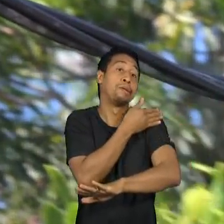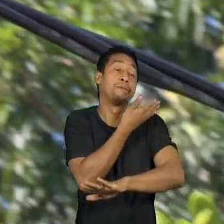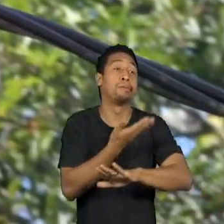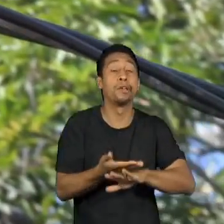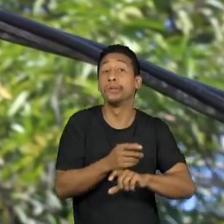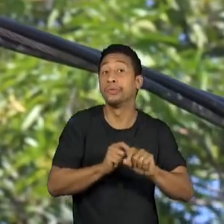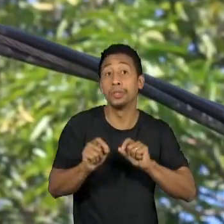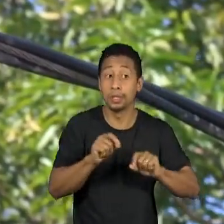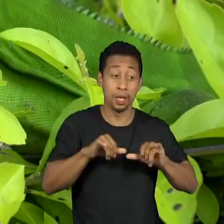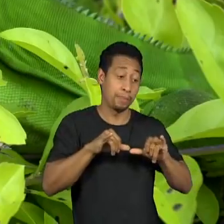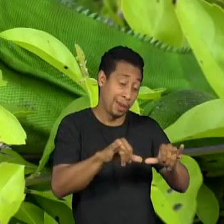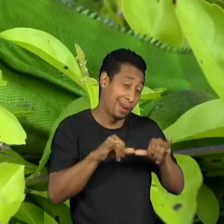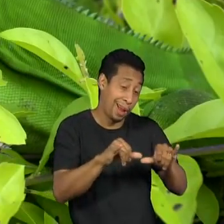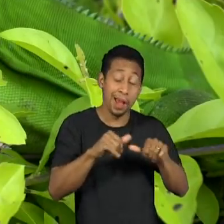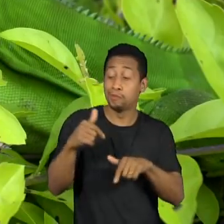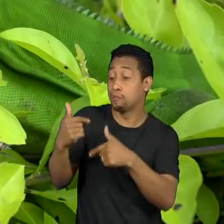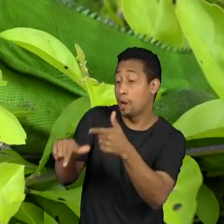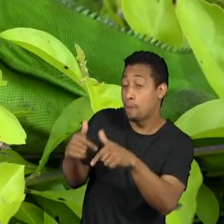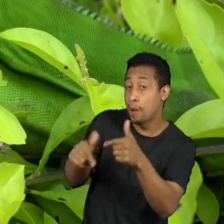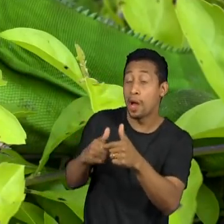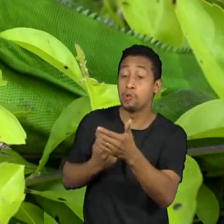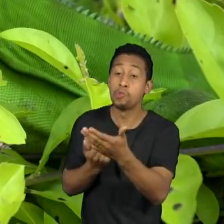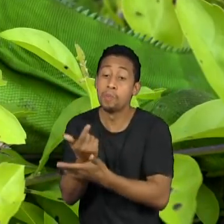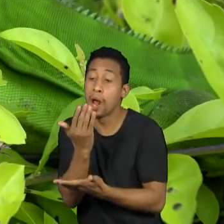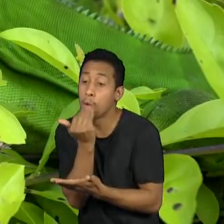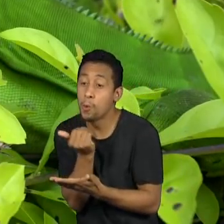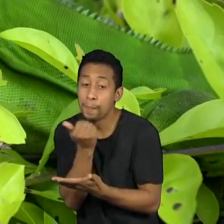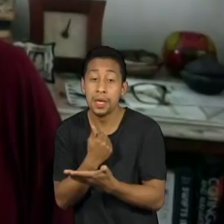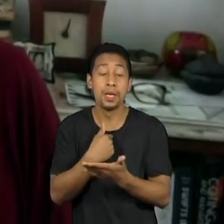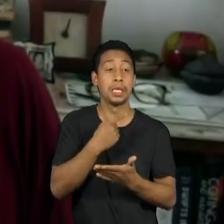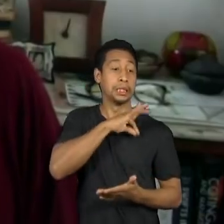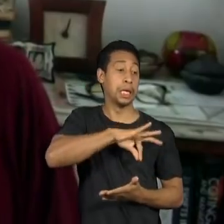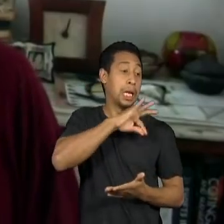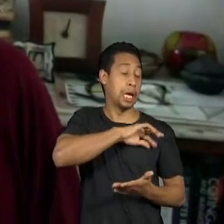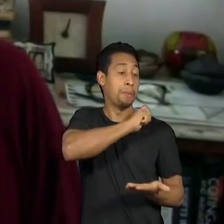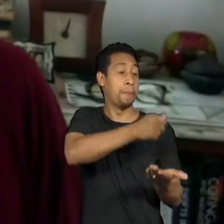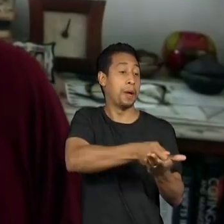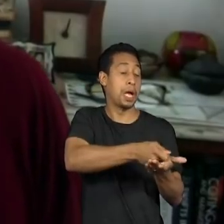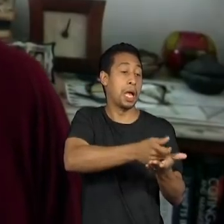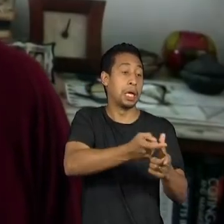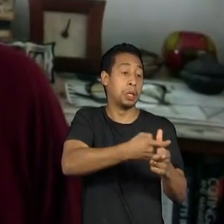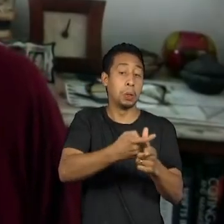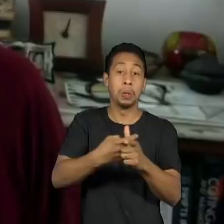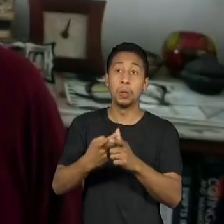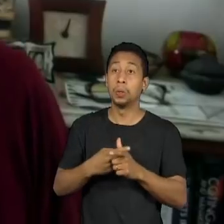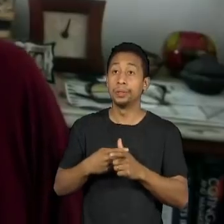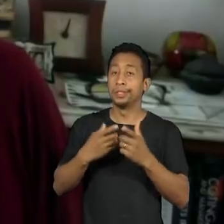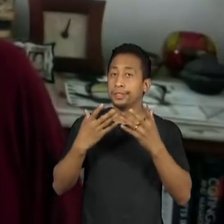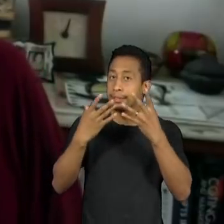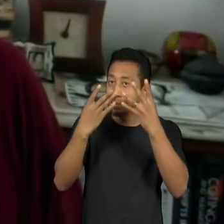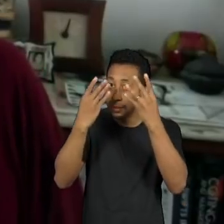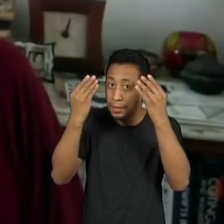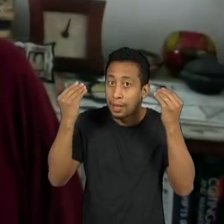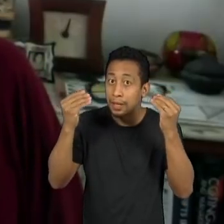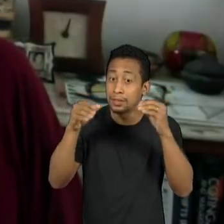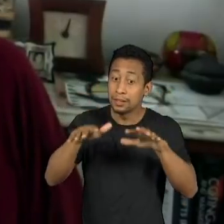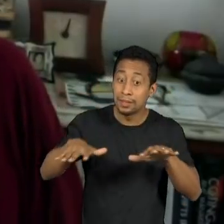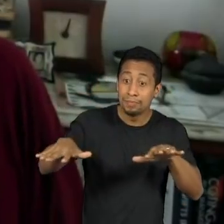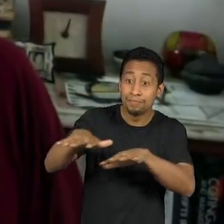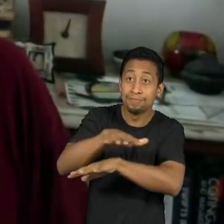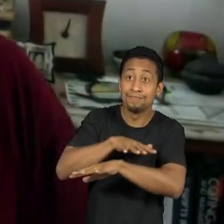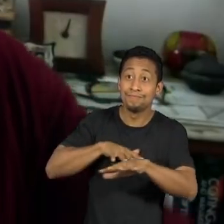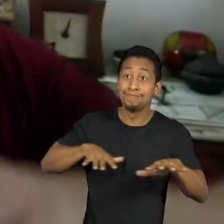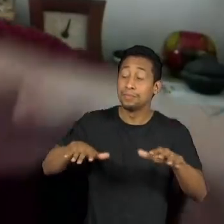tem comida na mesa, ganhando dinheiro suficiente para pagar as contas, e a gente perde a noção do nosso papelzinho,